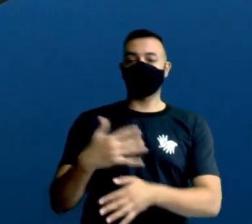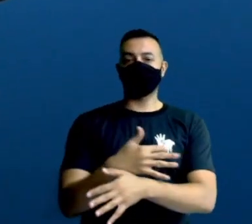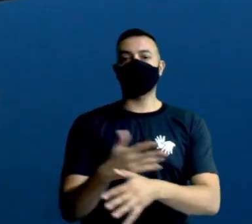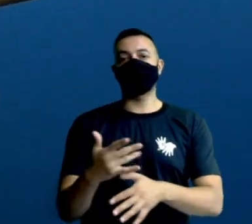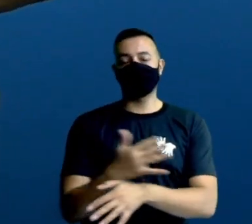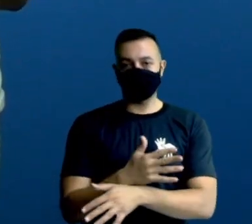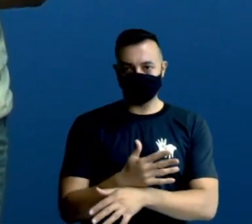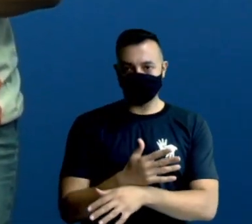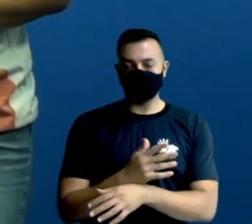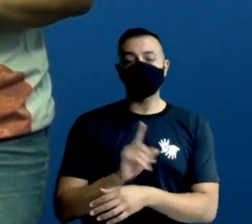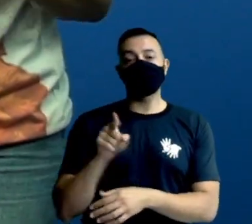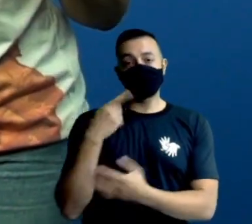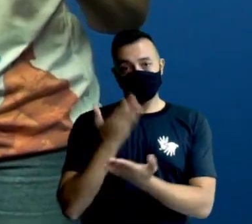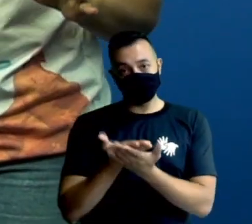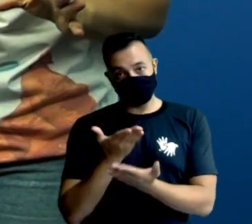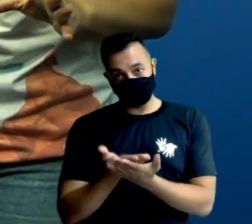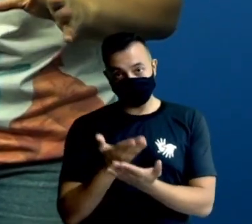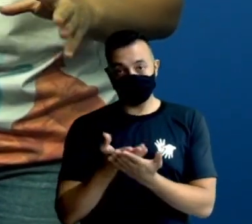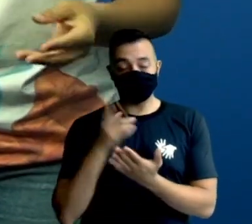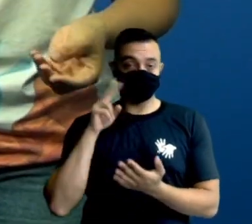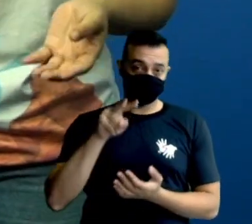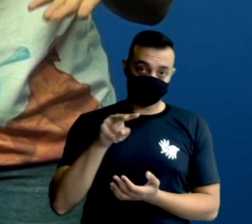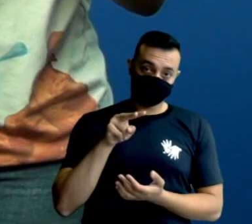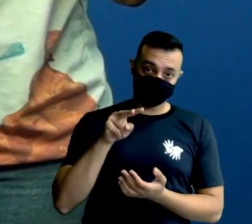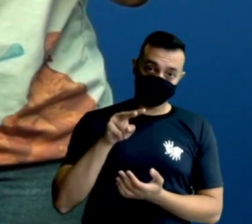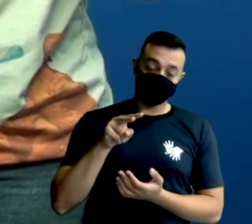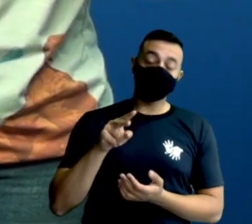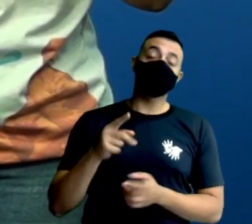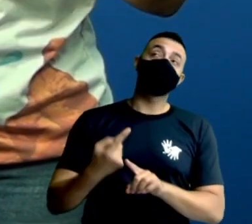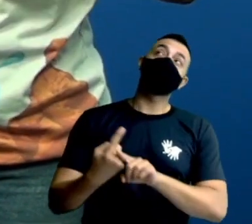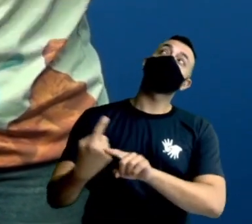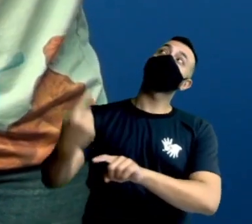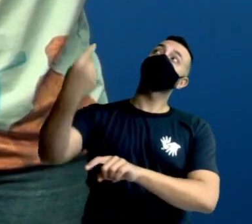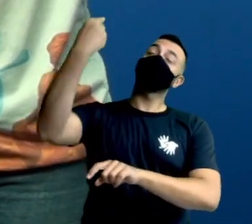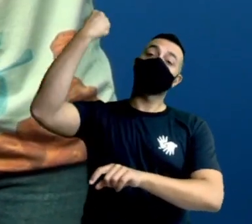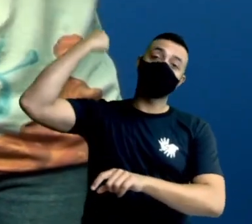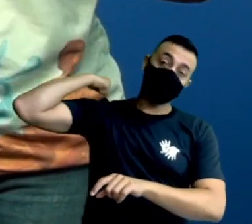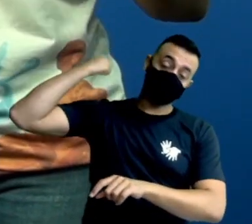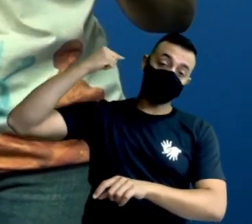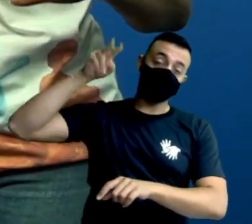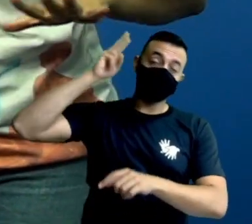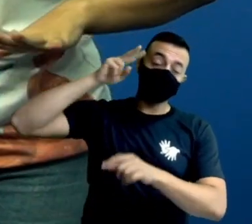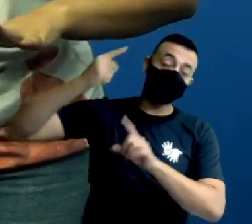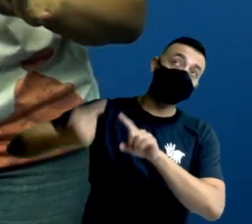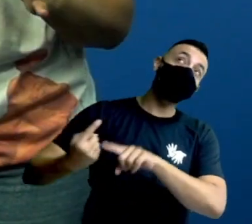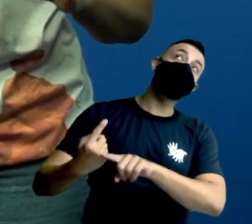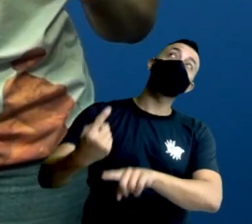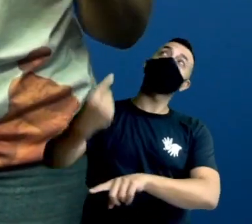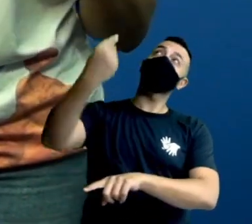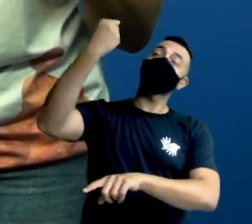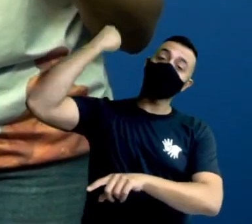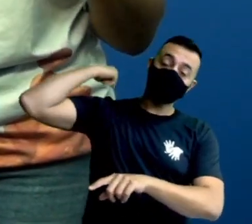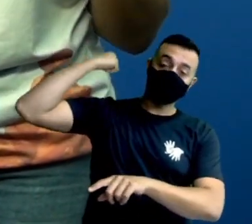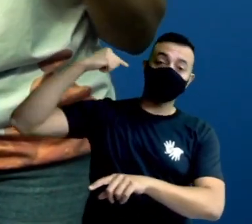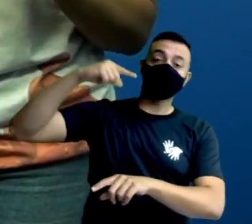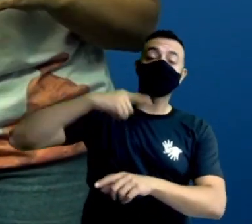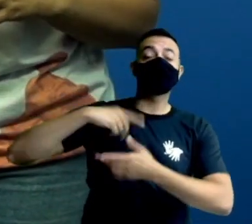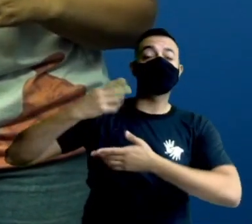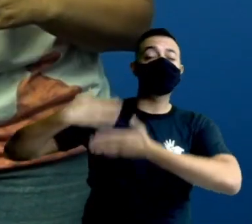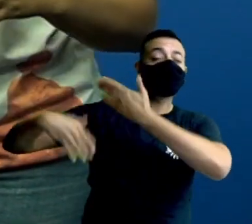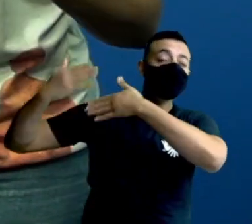cidade. Nós vimos que lá atrás, na pré-história, né, os